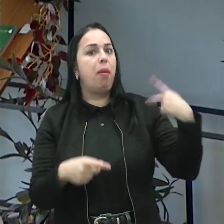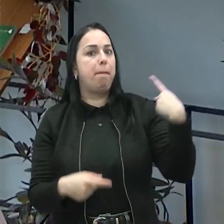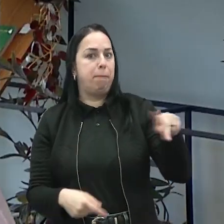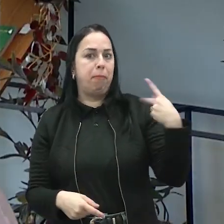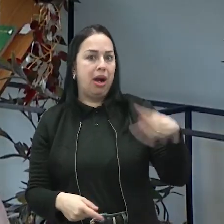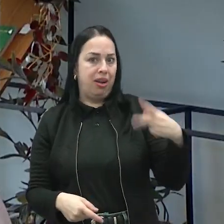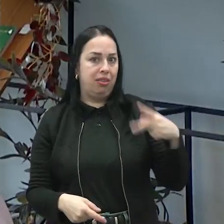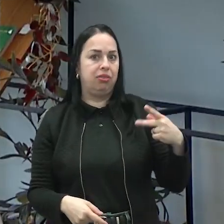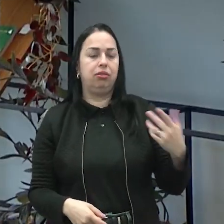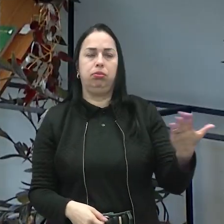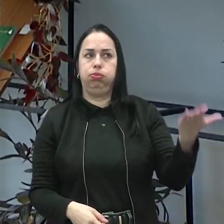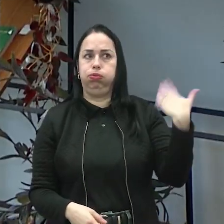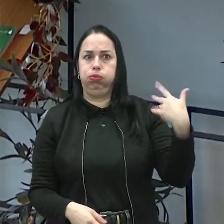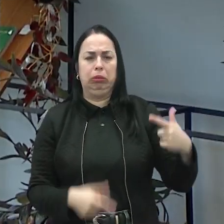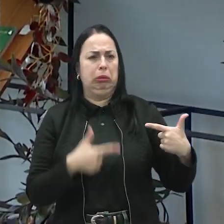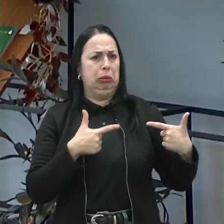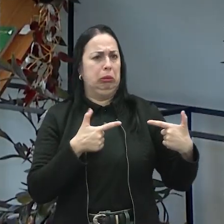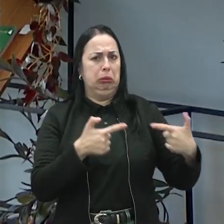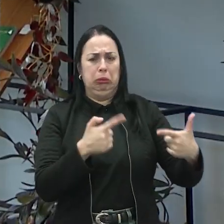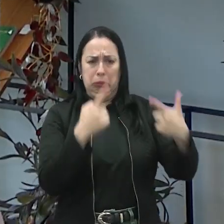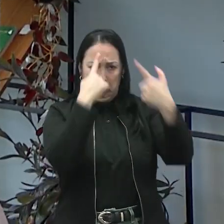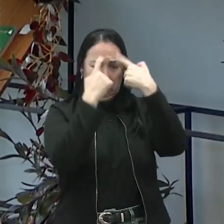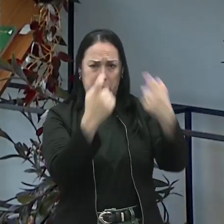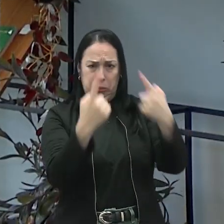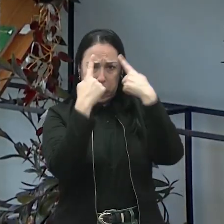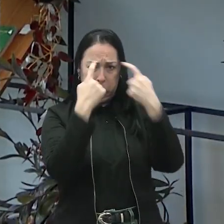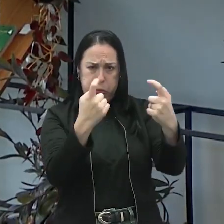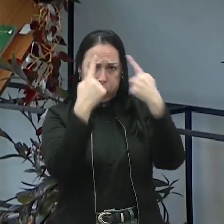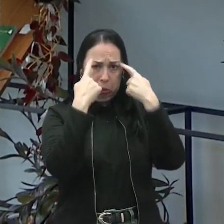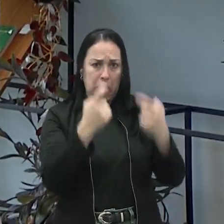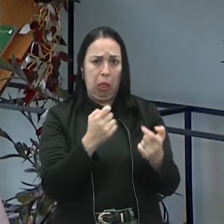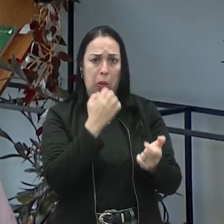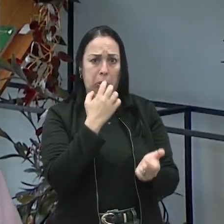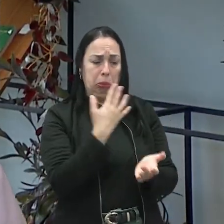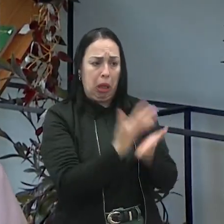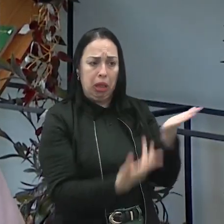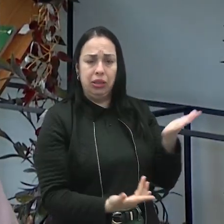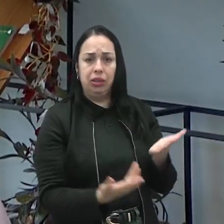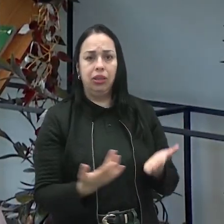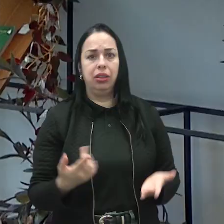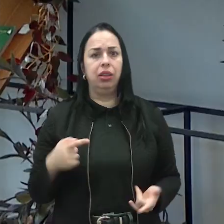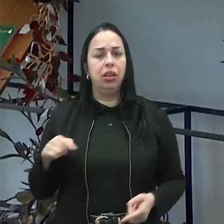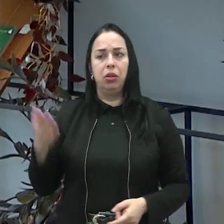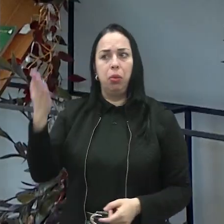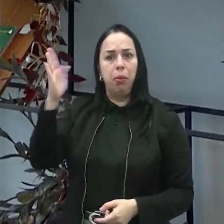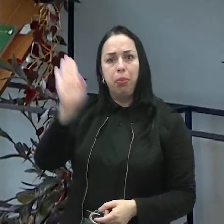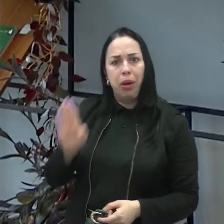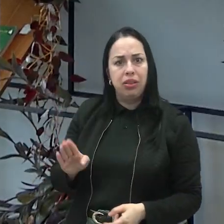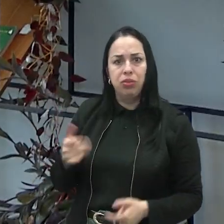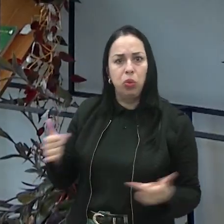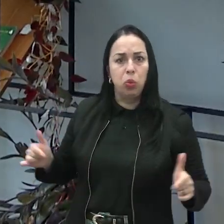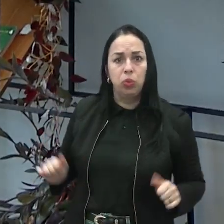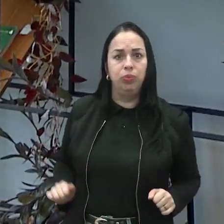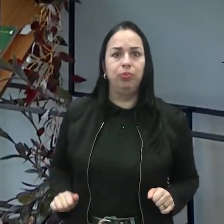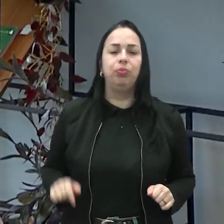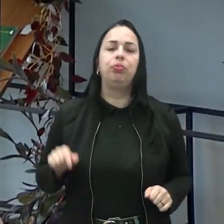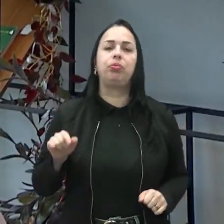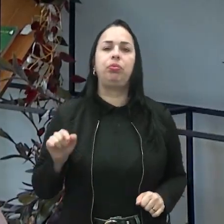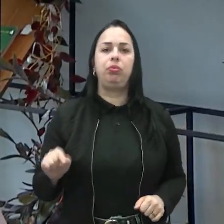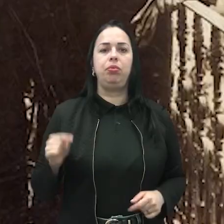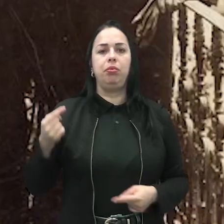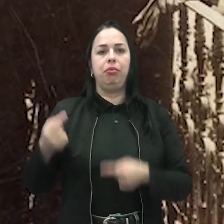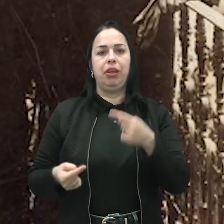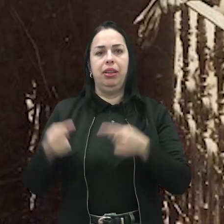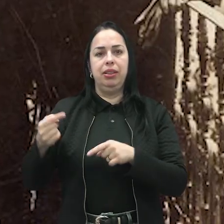Guerra do Paraguai, que até então tinha sido uma guerra muito violenta, muito sangrenta, que o Brasil nunca tinha passado por nada desse